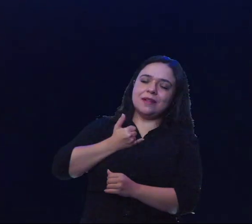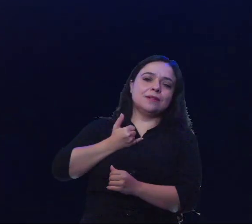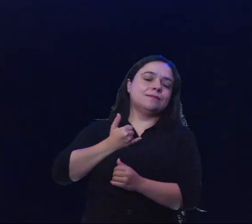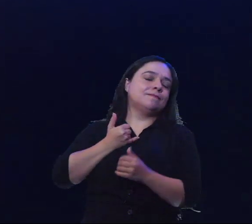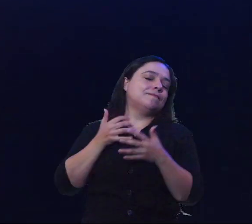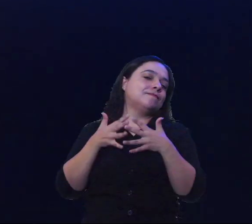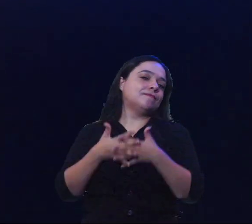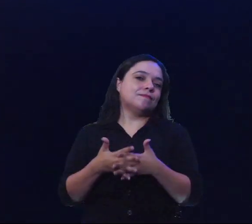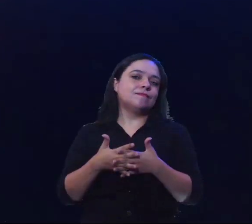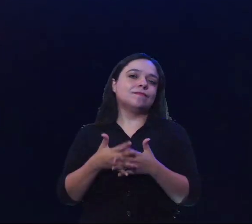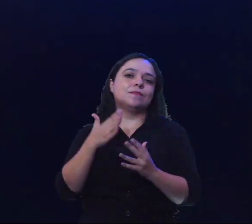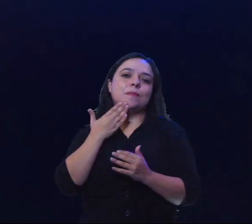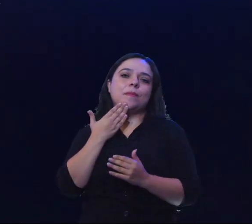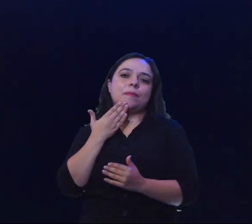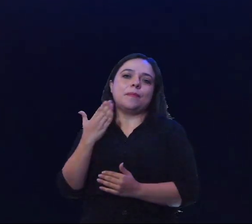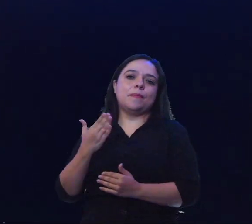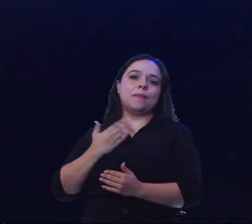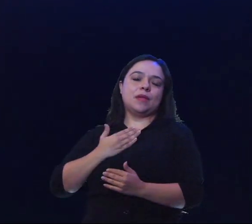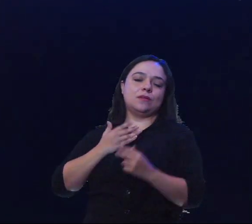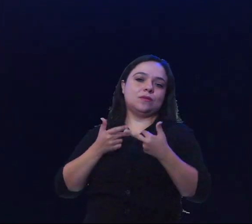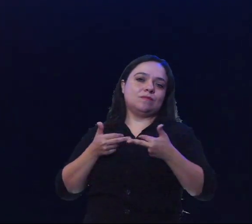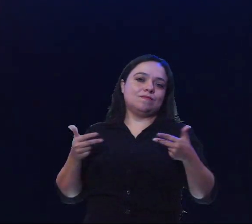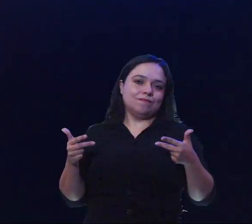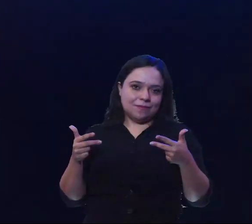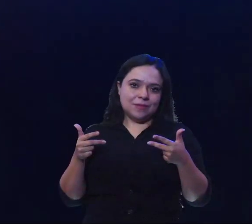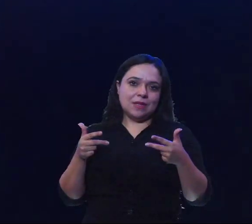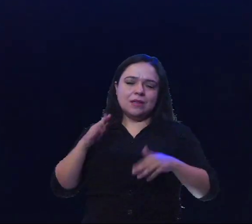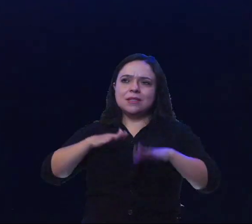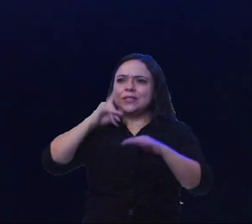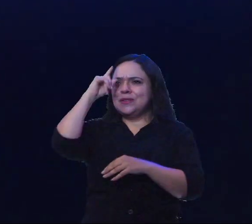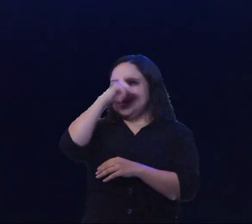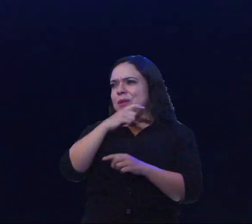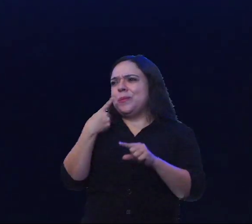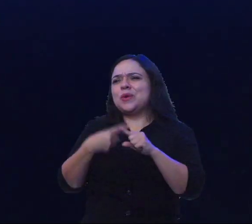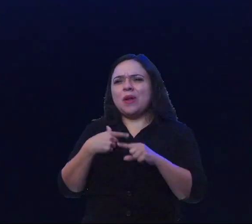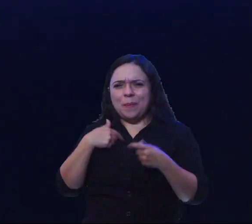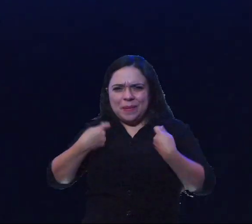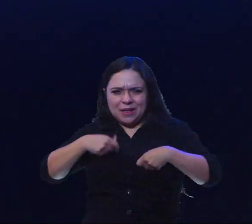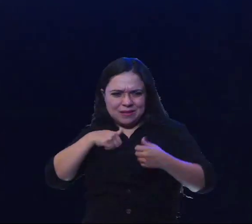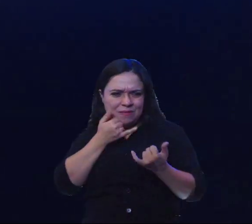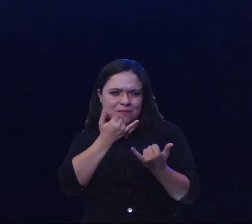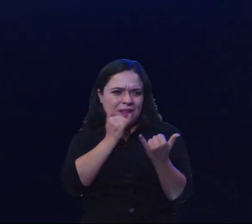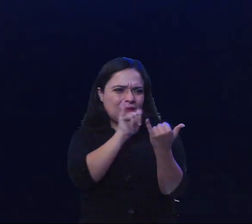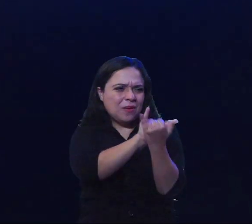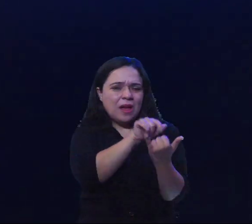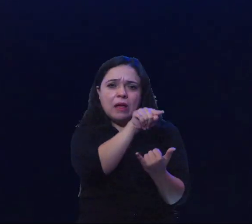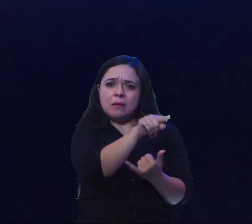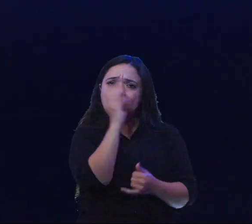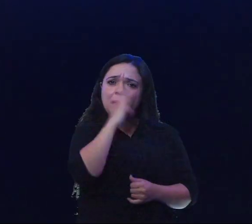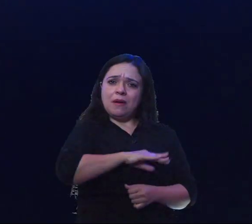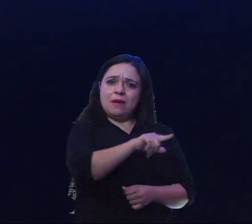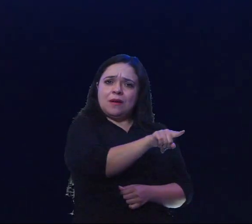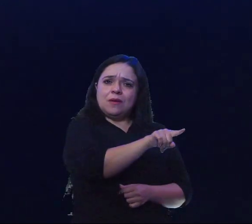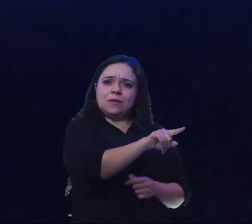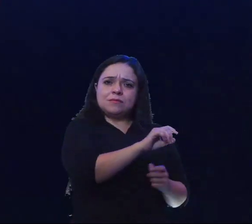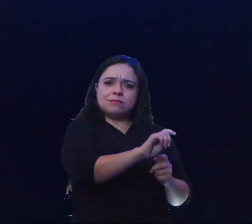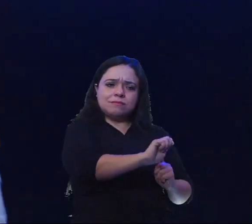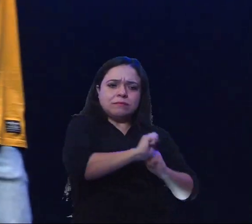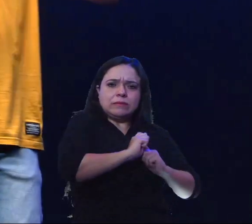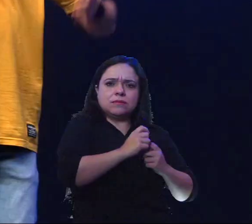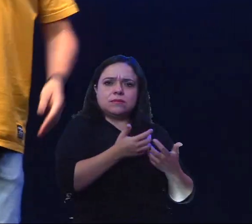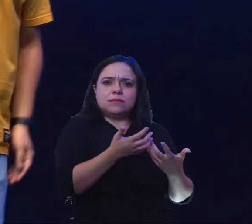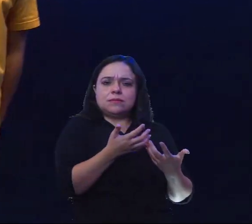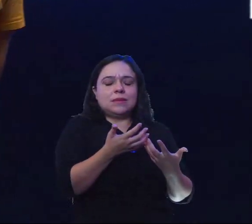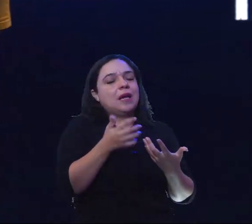mesmo? Tem uns negócios difíceis. Deus, mas por que eu tenho que perdoar? Foi Ele que me causou algum mal. Isso é